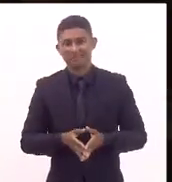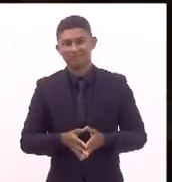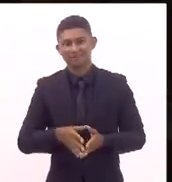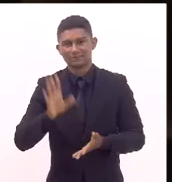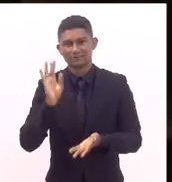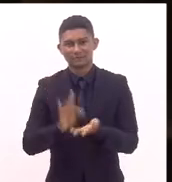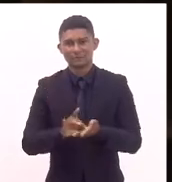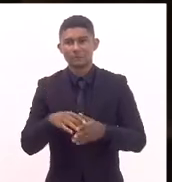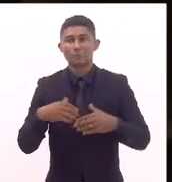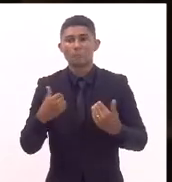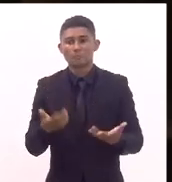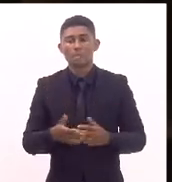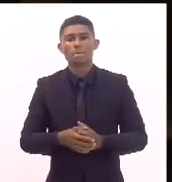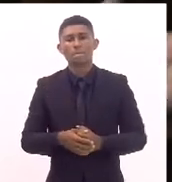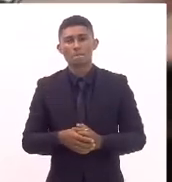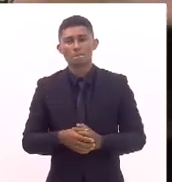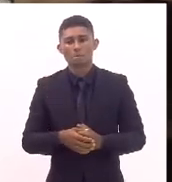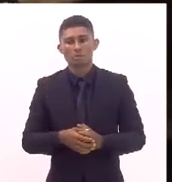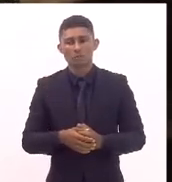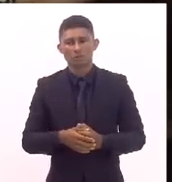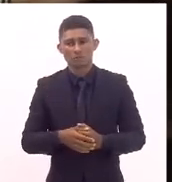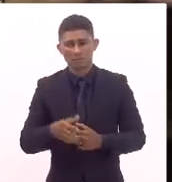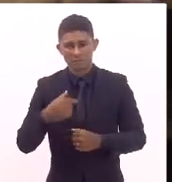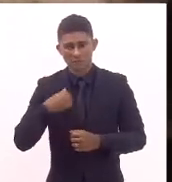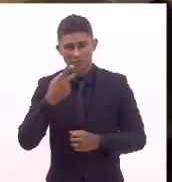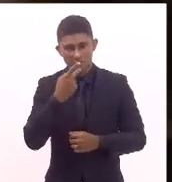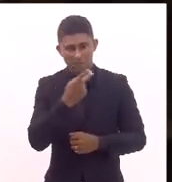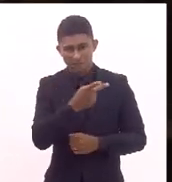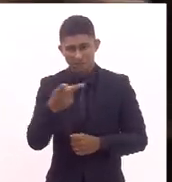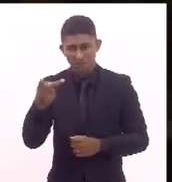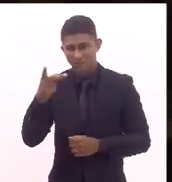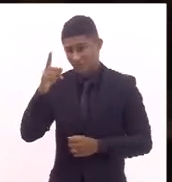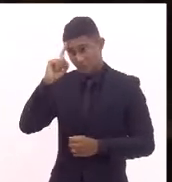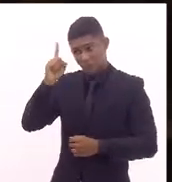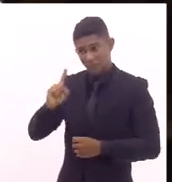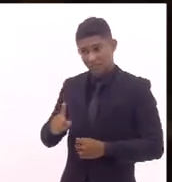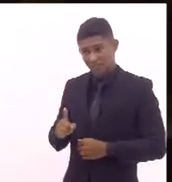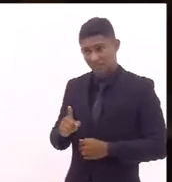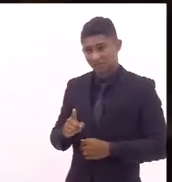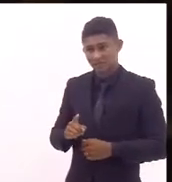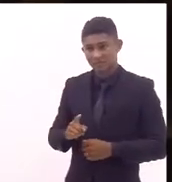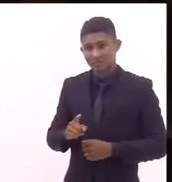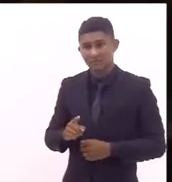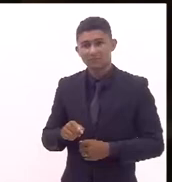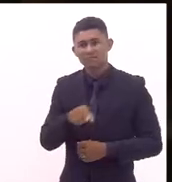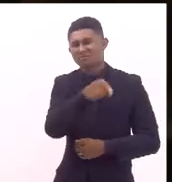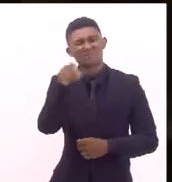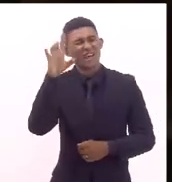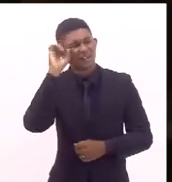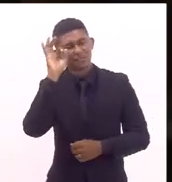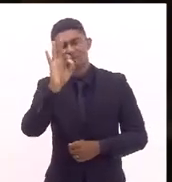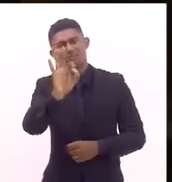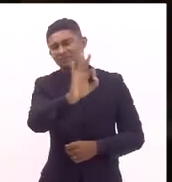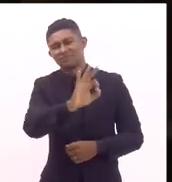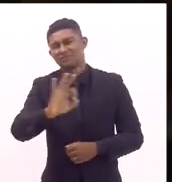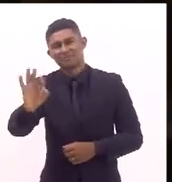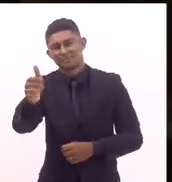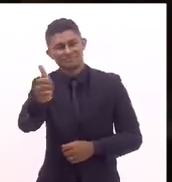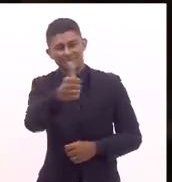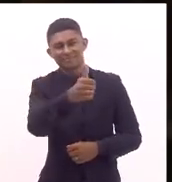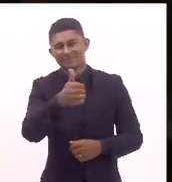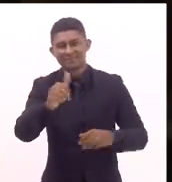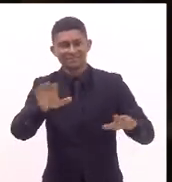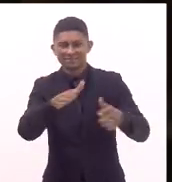mesmo eu não sei se eu posso falar em André não não não ninguém ouviu Então tá